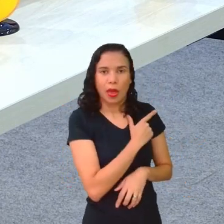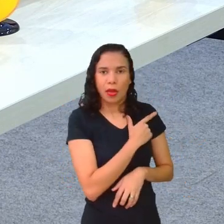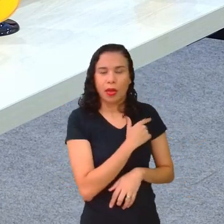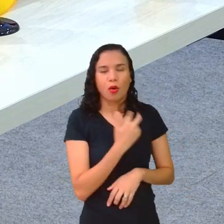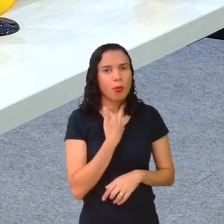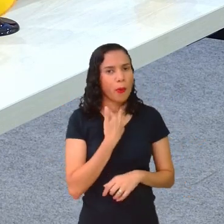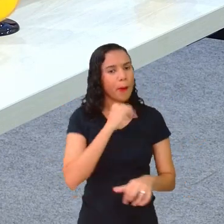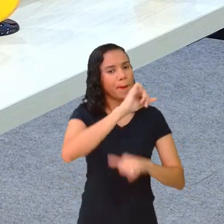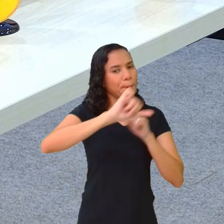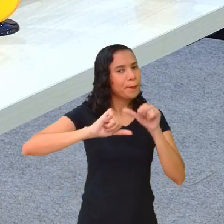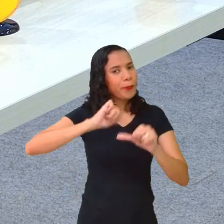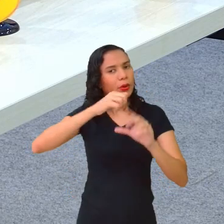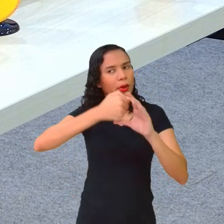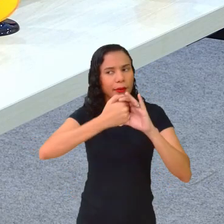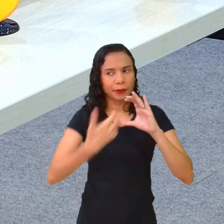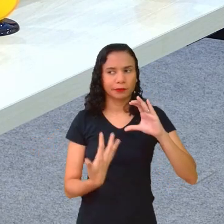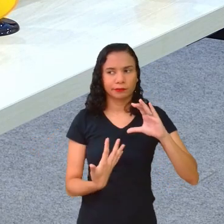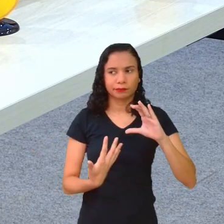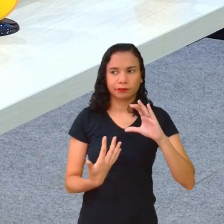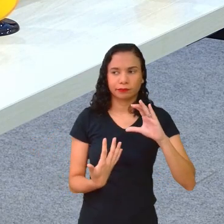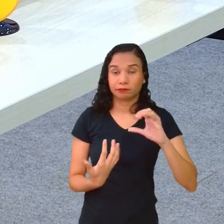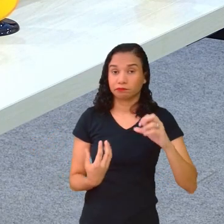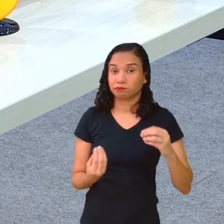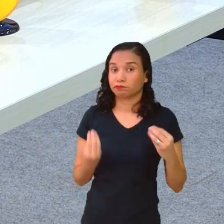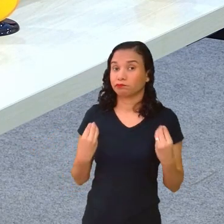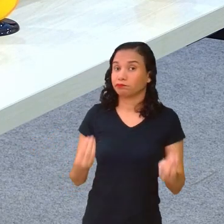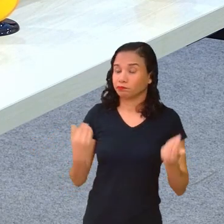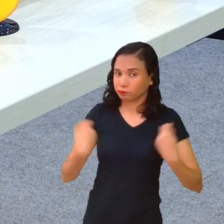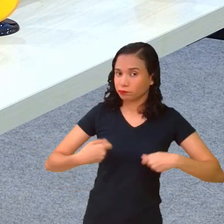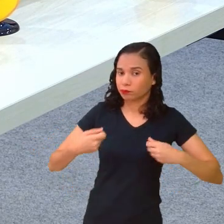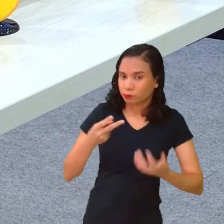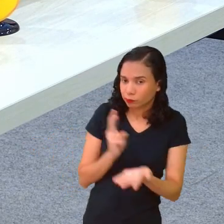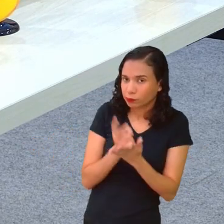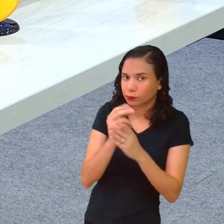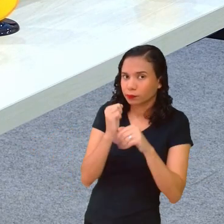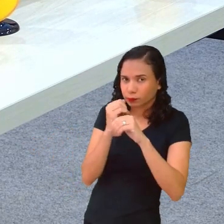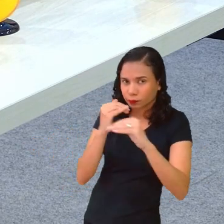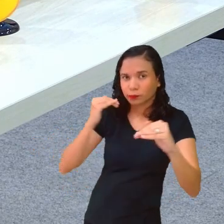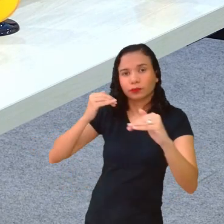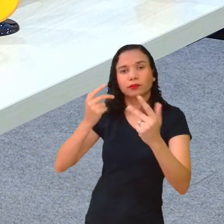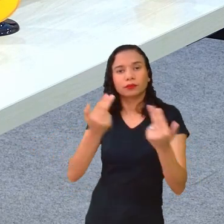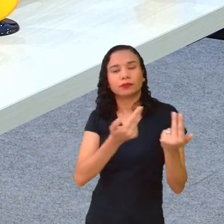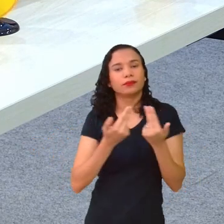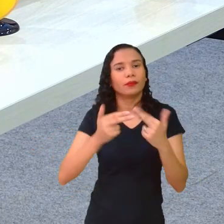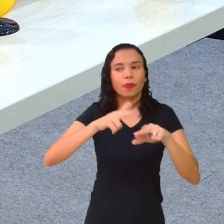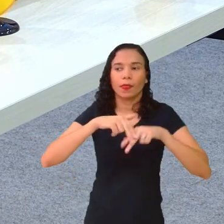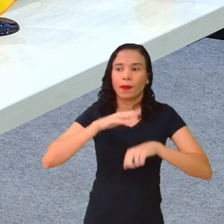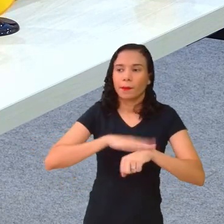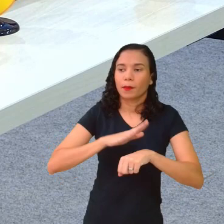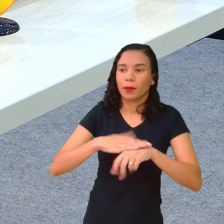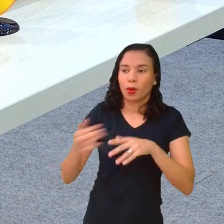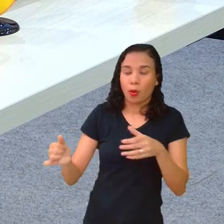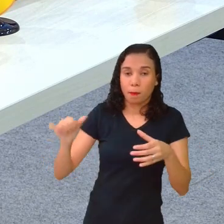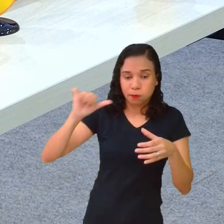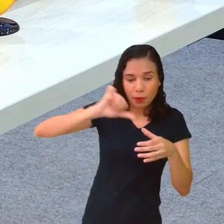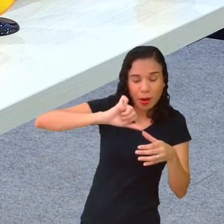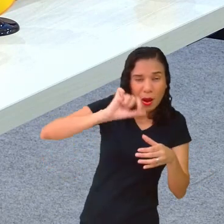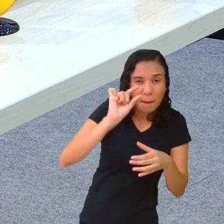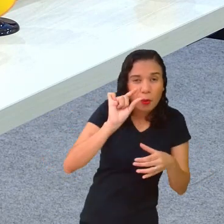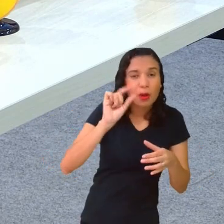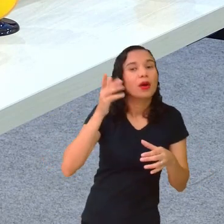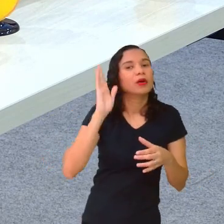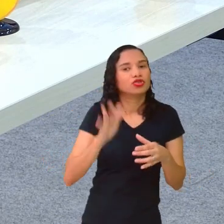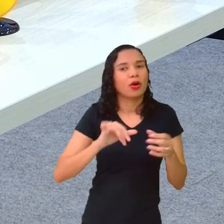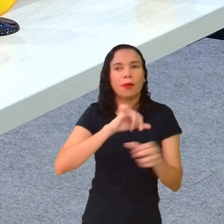posso modificar as características. Eu tenho que manter a característica. Então, na hora que eu despejar um pouquinho, já vai